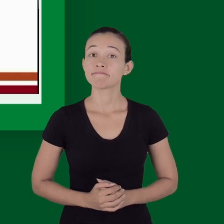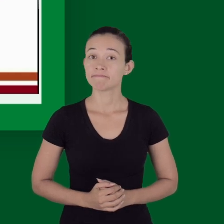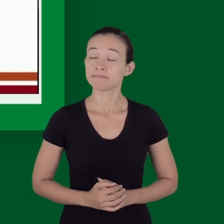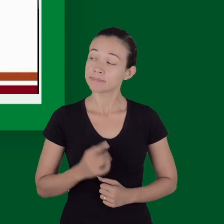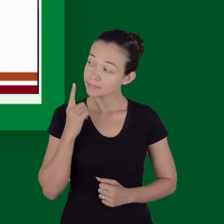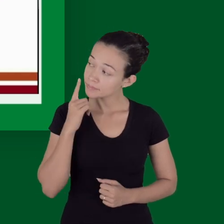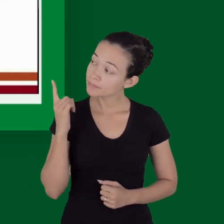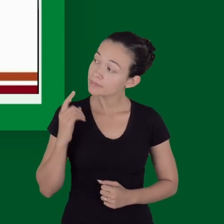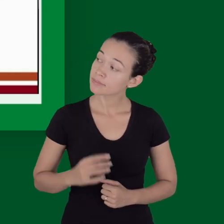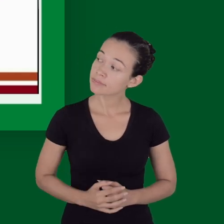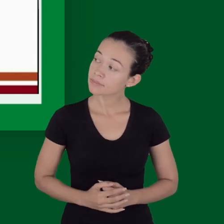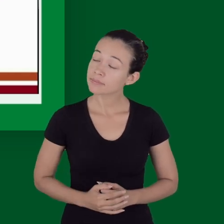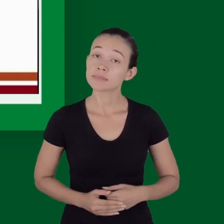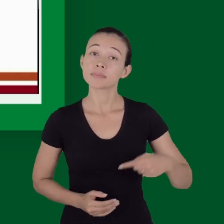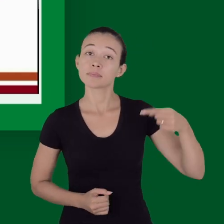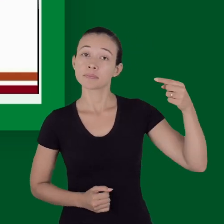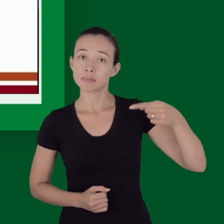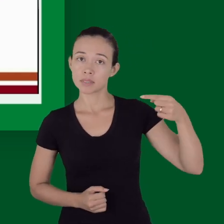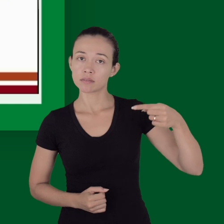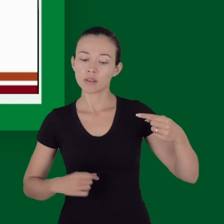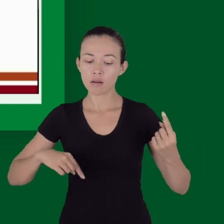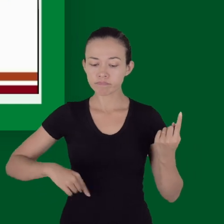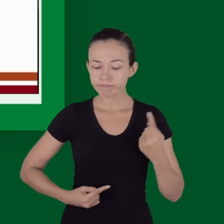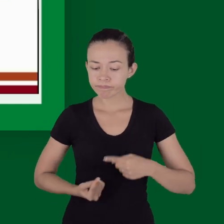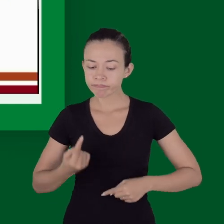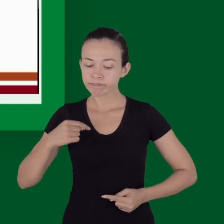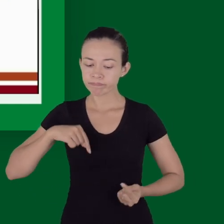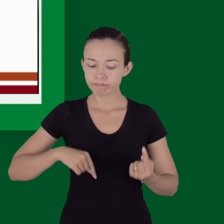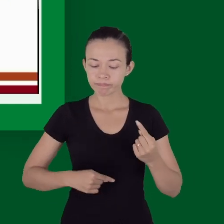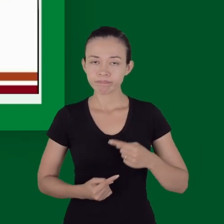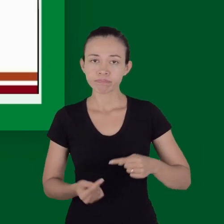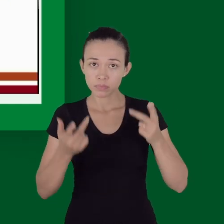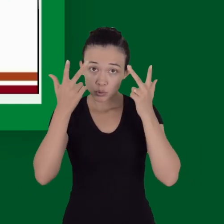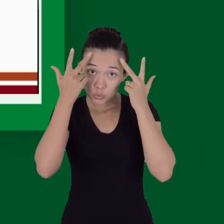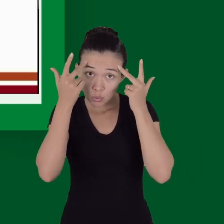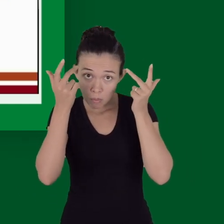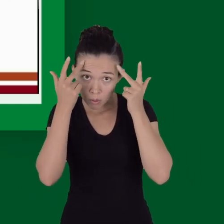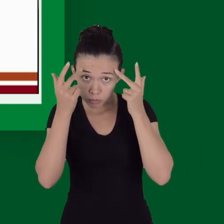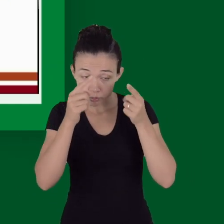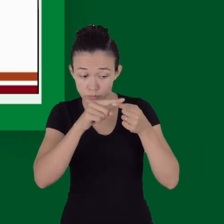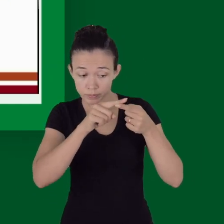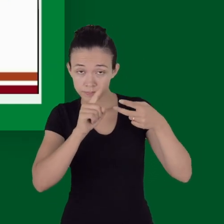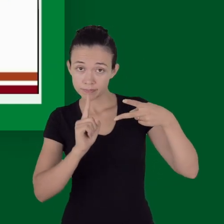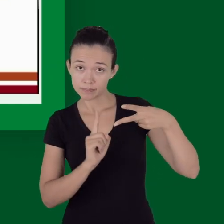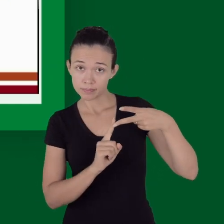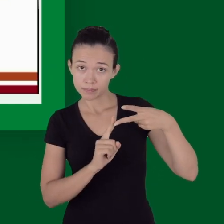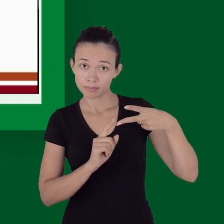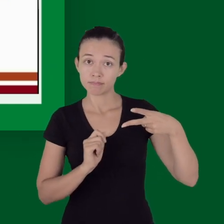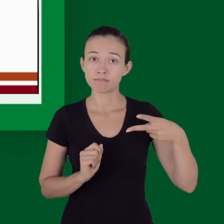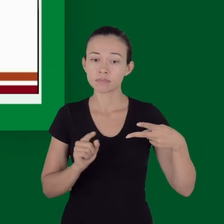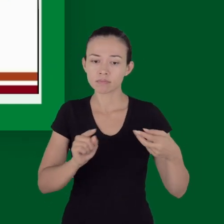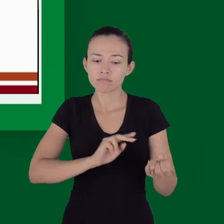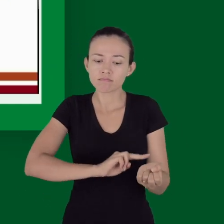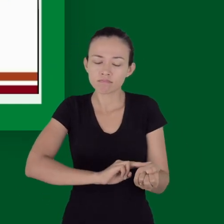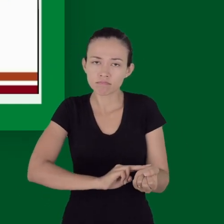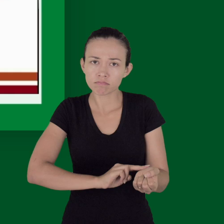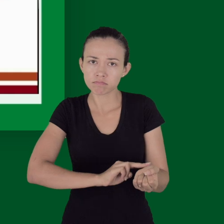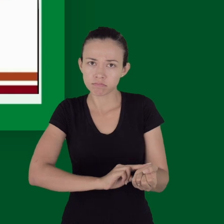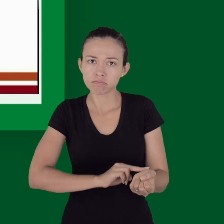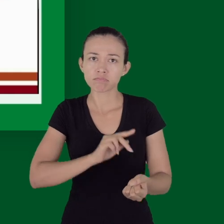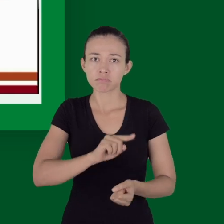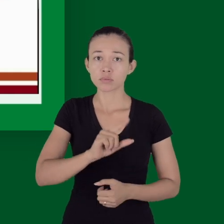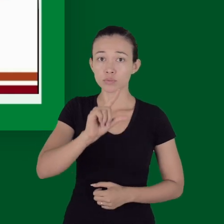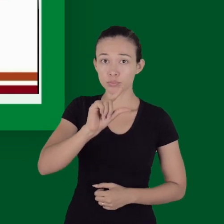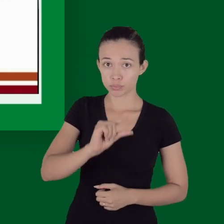agora né então na classe um os parâmetros hemodinâmicos são normais na classe dois a gente observa uma redução da pressão de